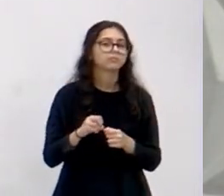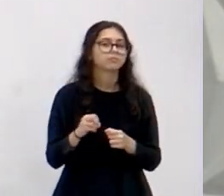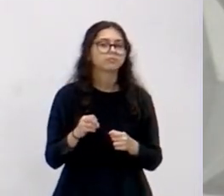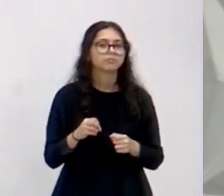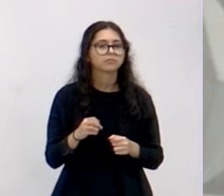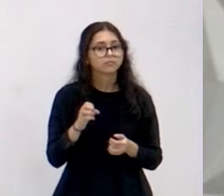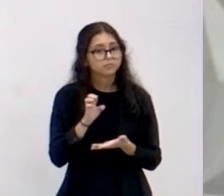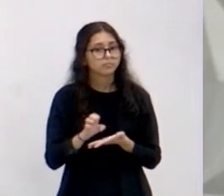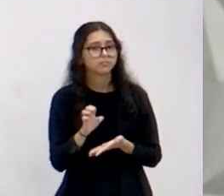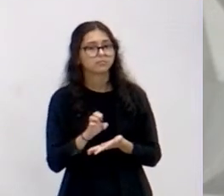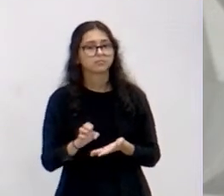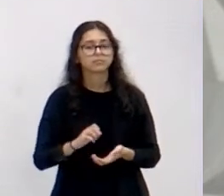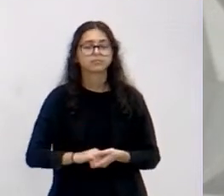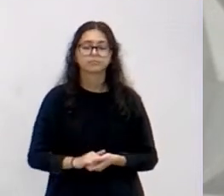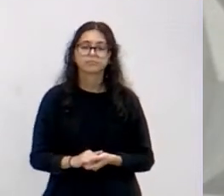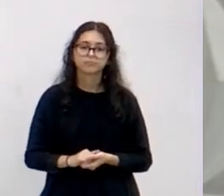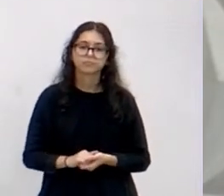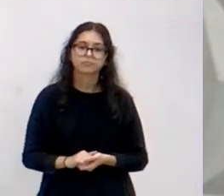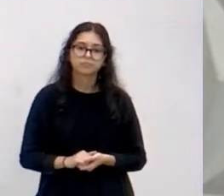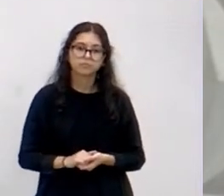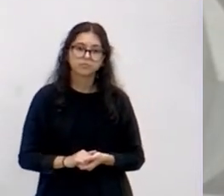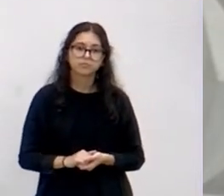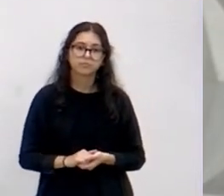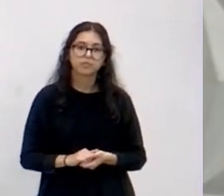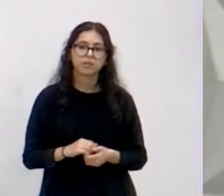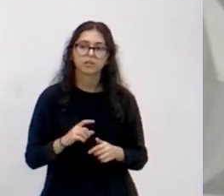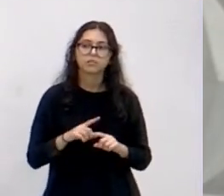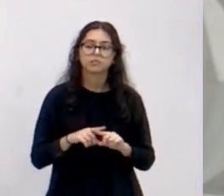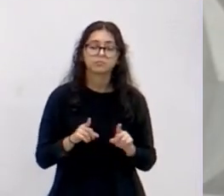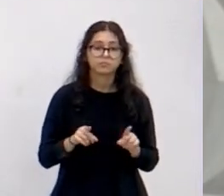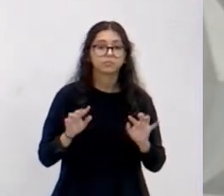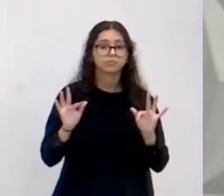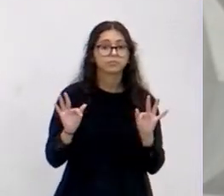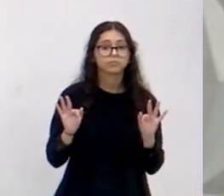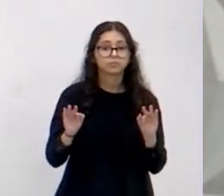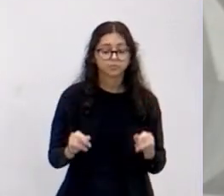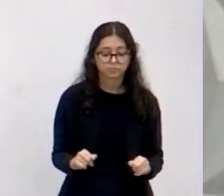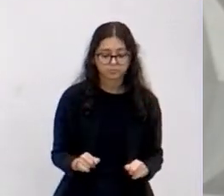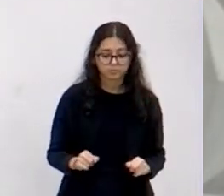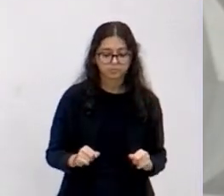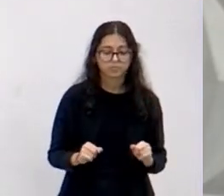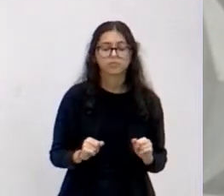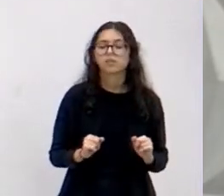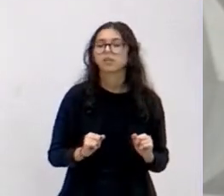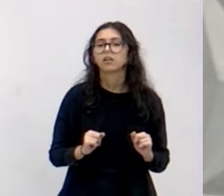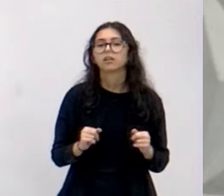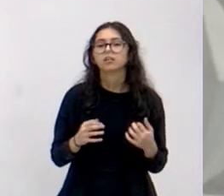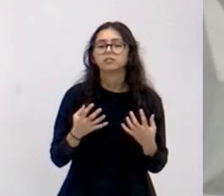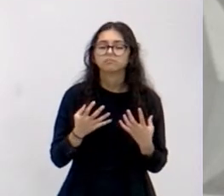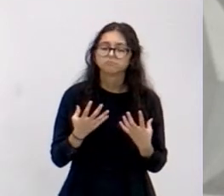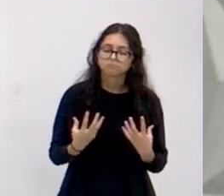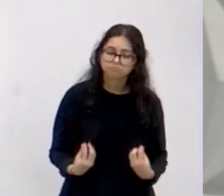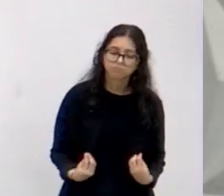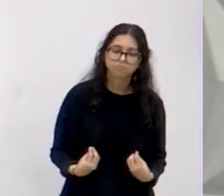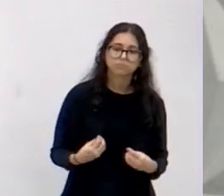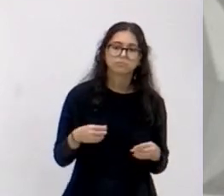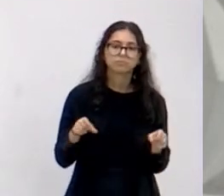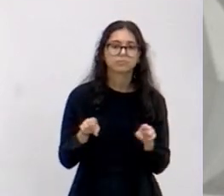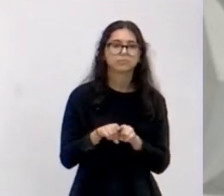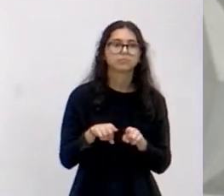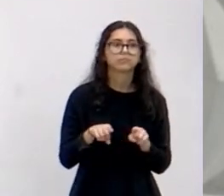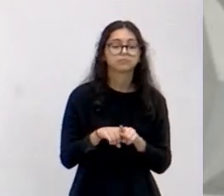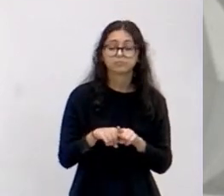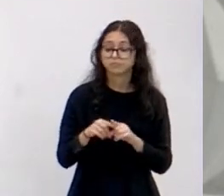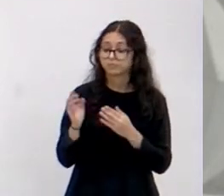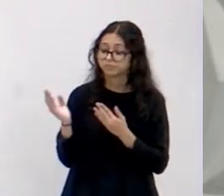condições de lidar com isso e finalmente notem O esgotamento também a resulta